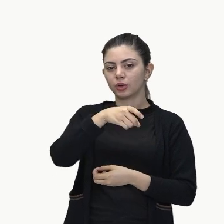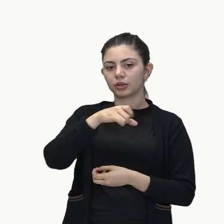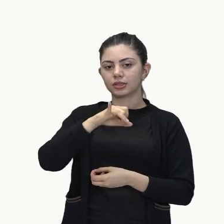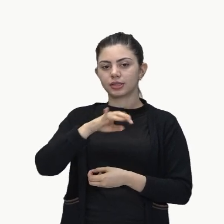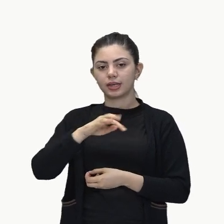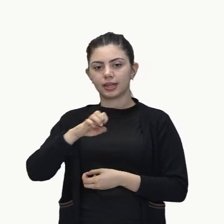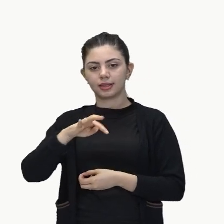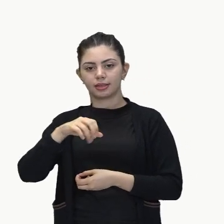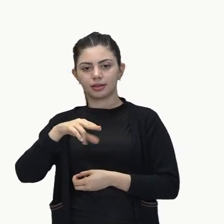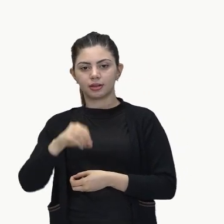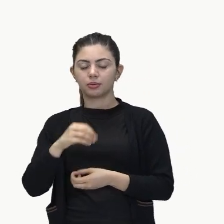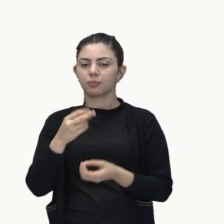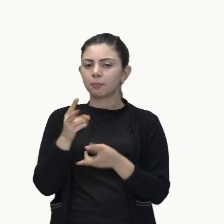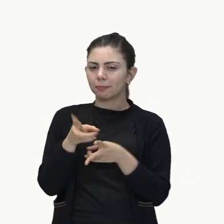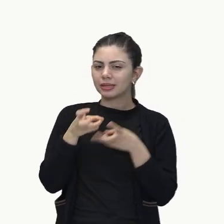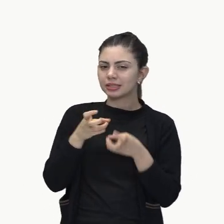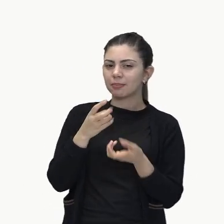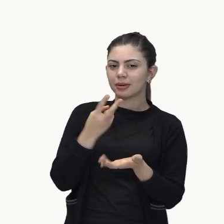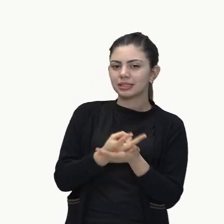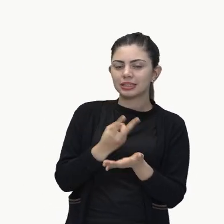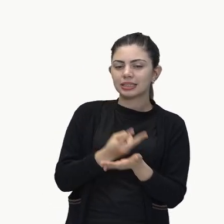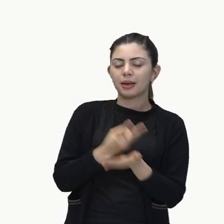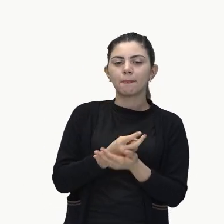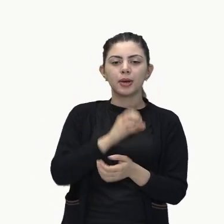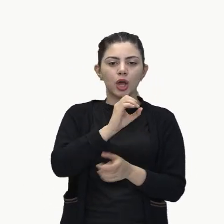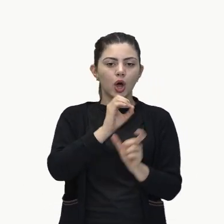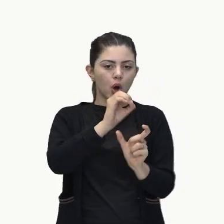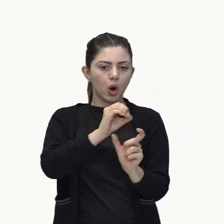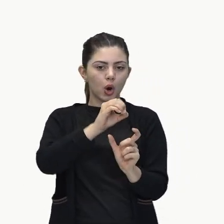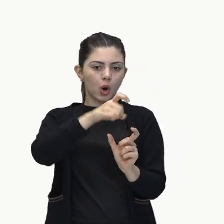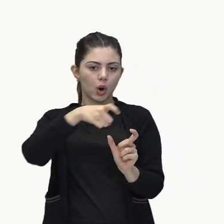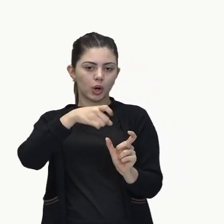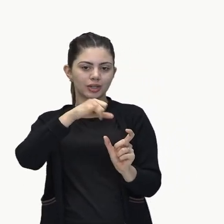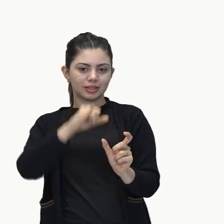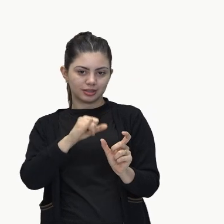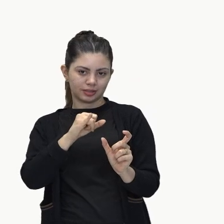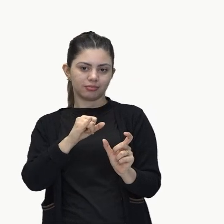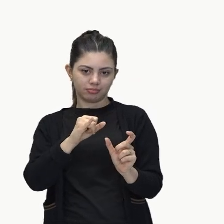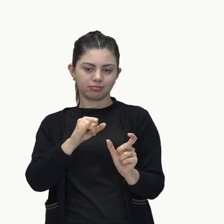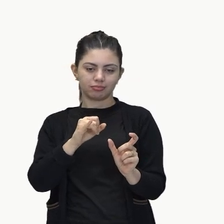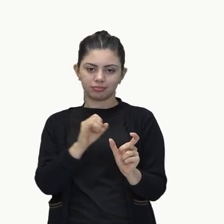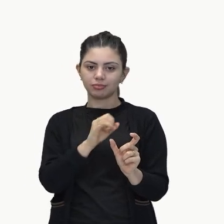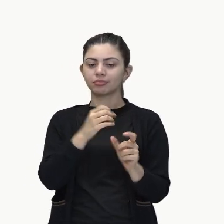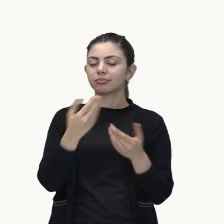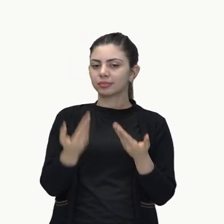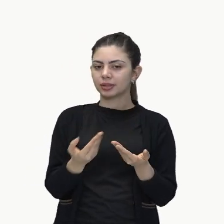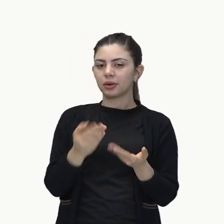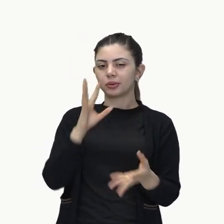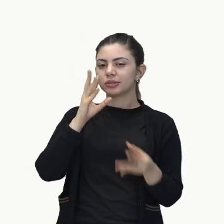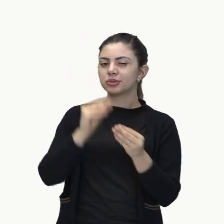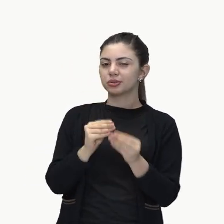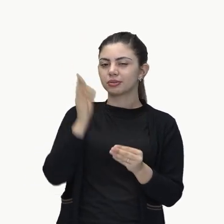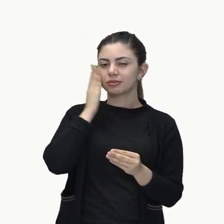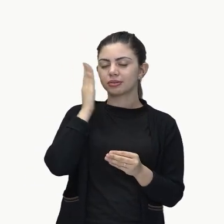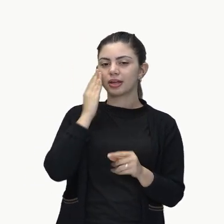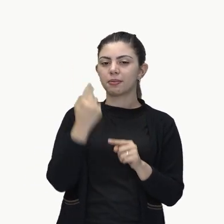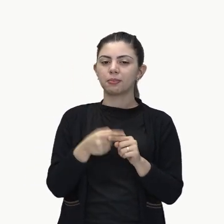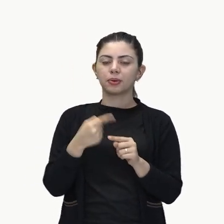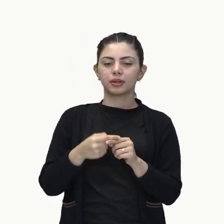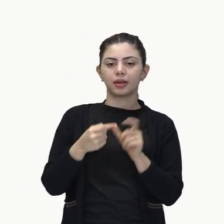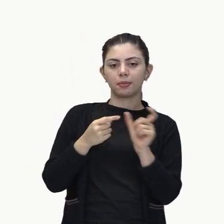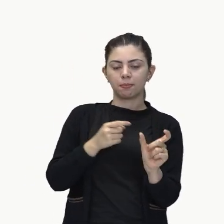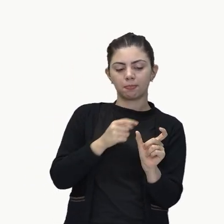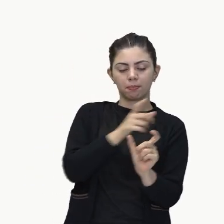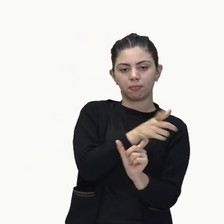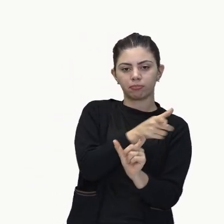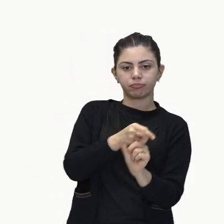sempre que tem o oxi, nomenclatura oficial. Sempre que tem o éter, nomenclatura usual. Éter dietílico, porque tem duas vezes